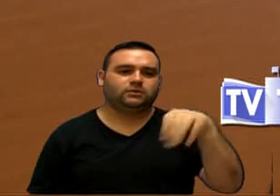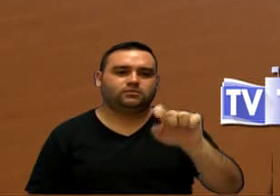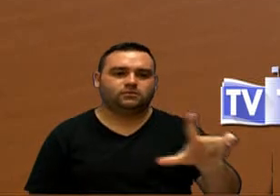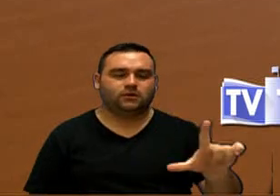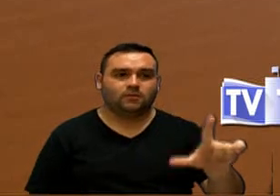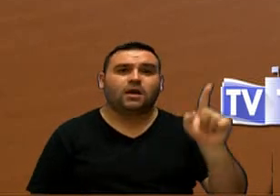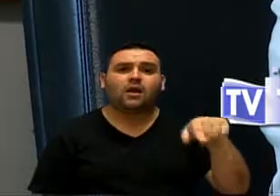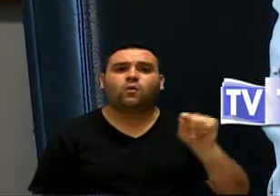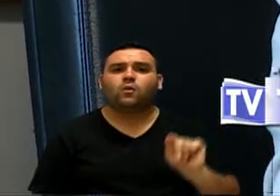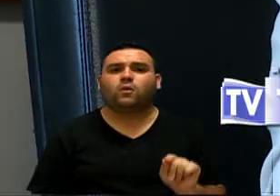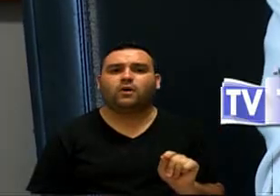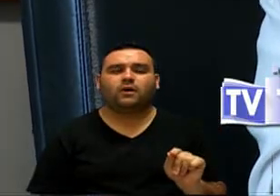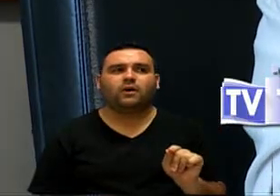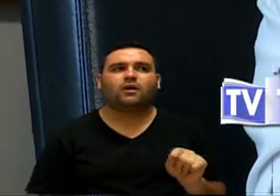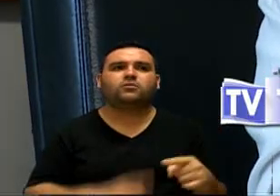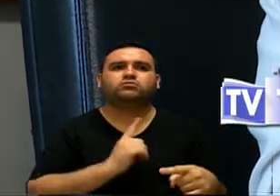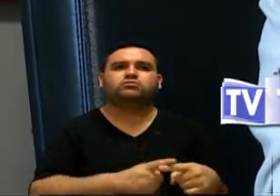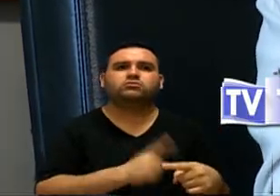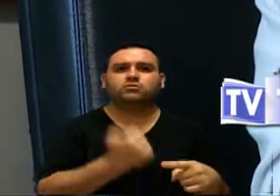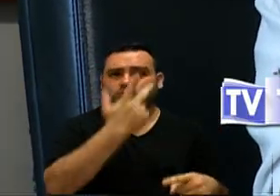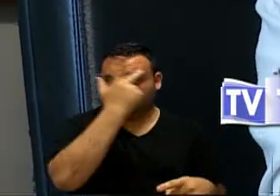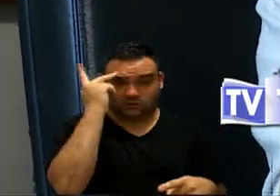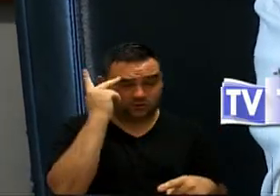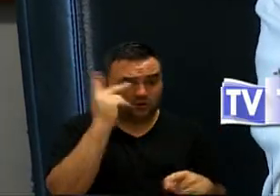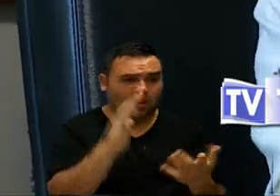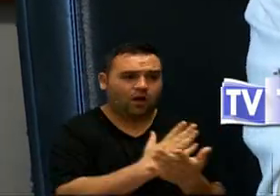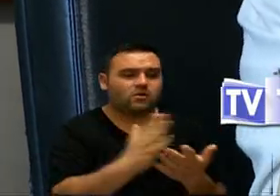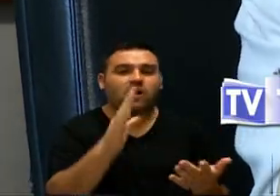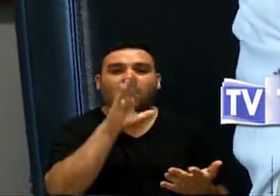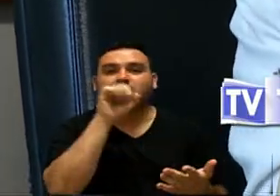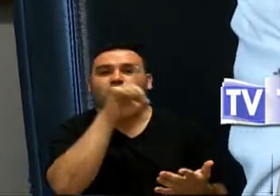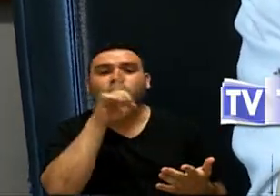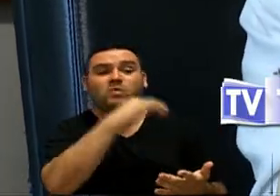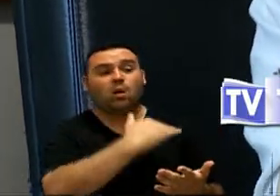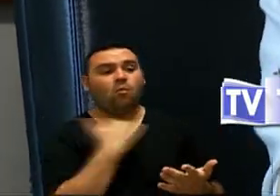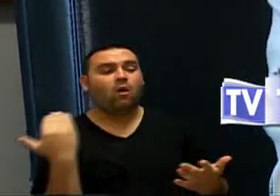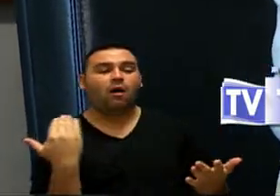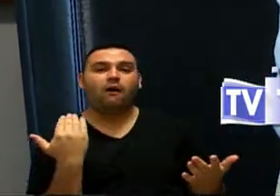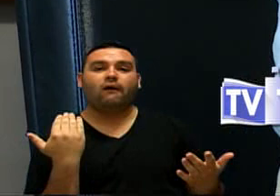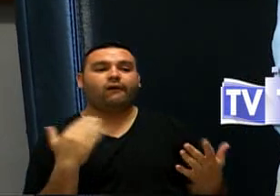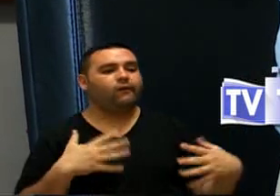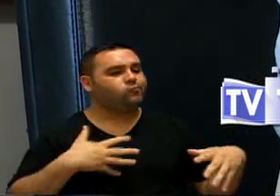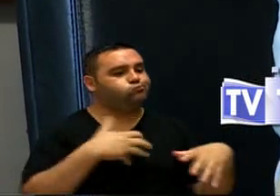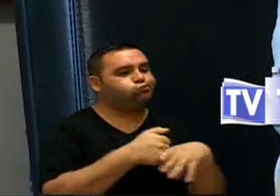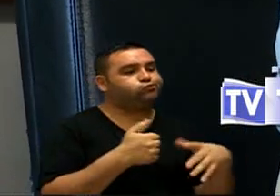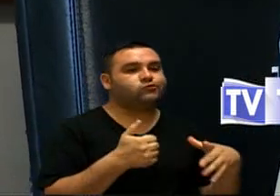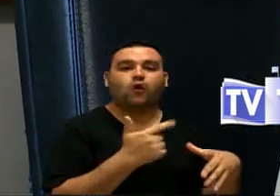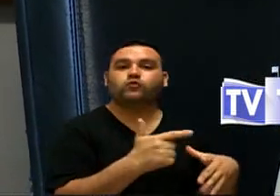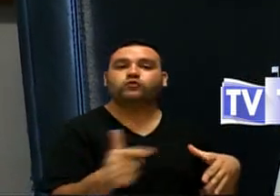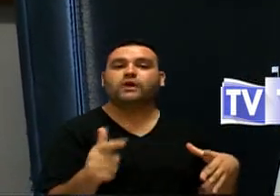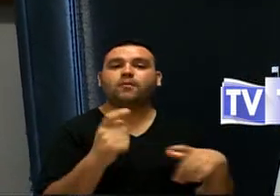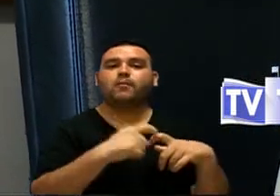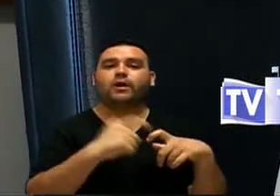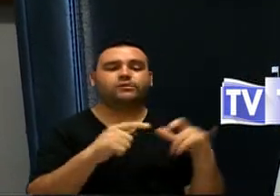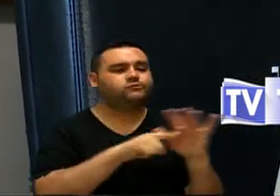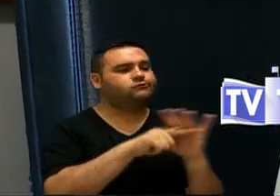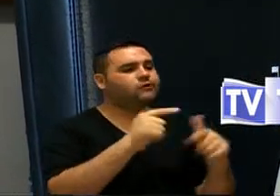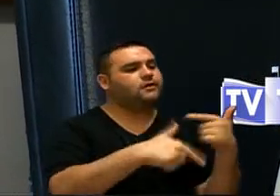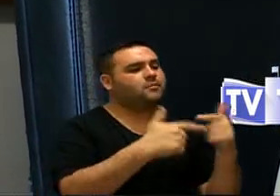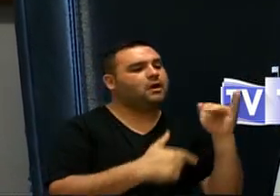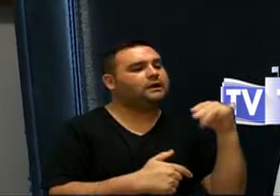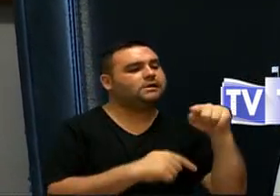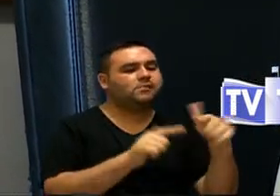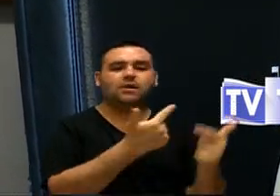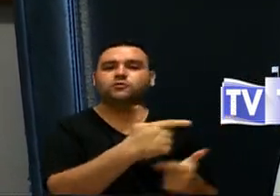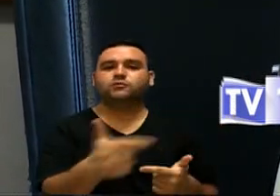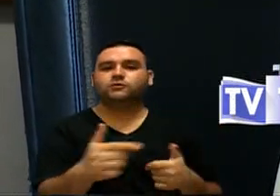um... Até para pessoas que falecem no final de semana, em acidentes, não temos o IML funcionando a